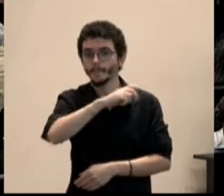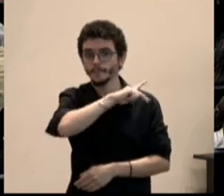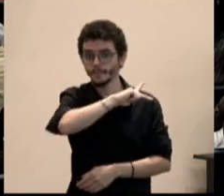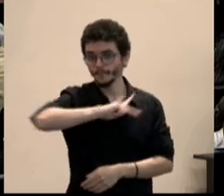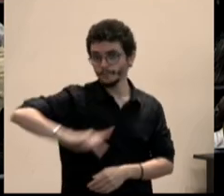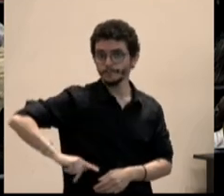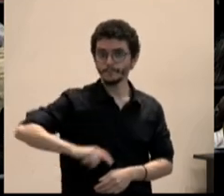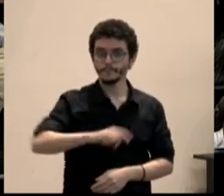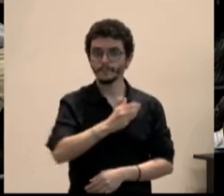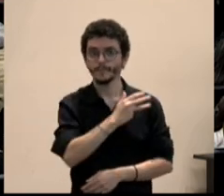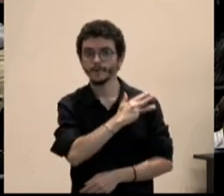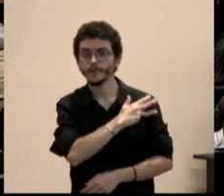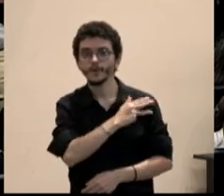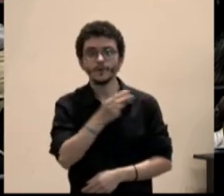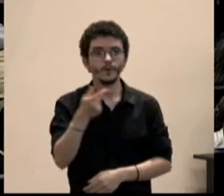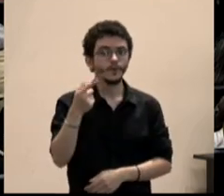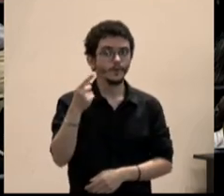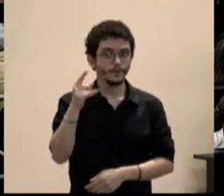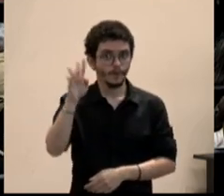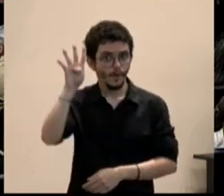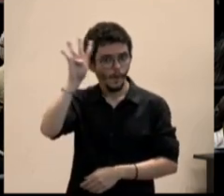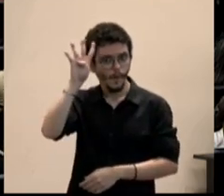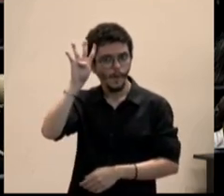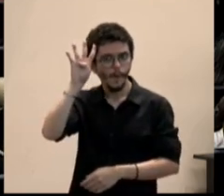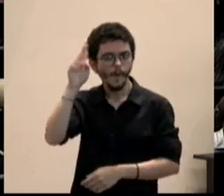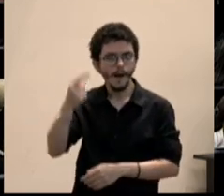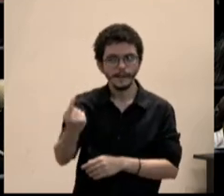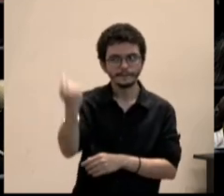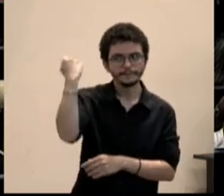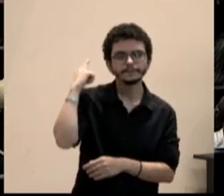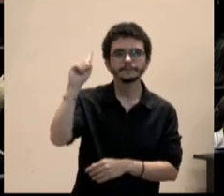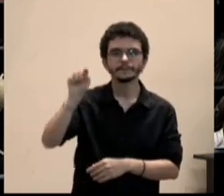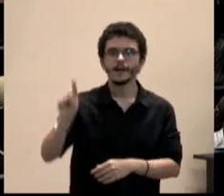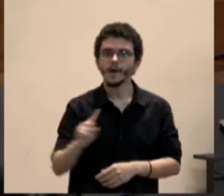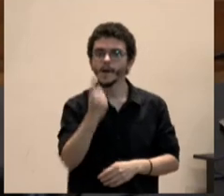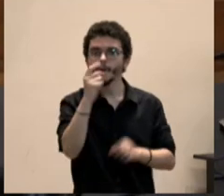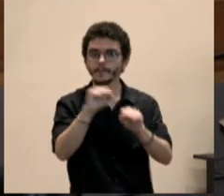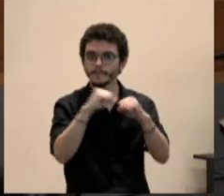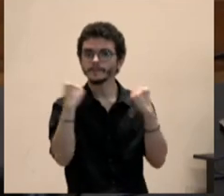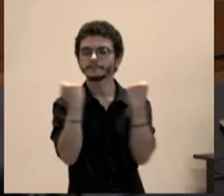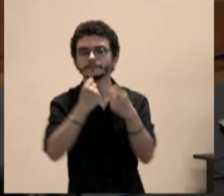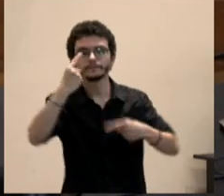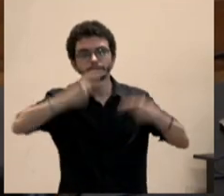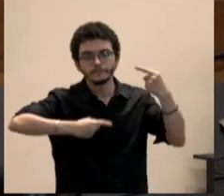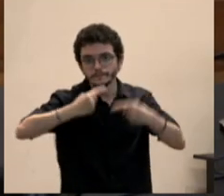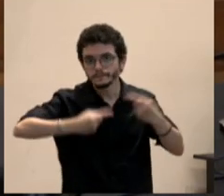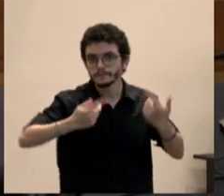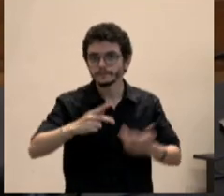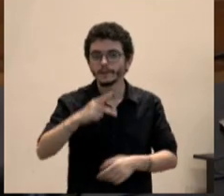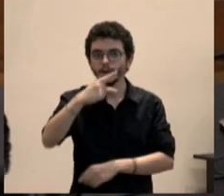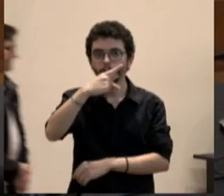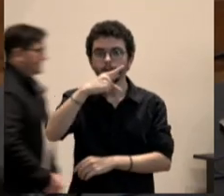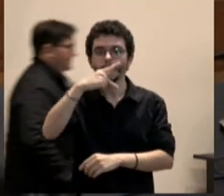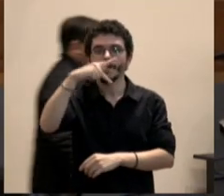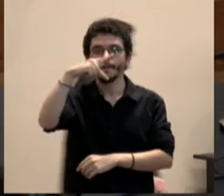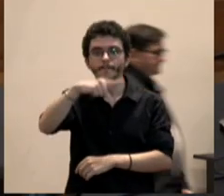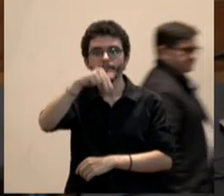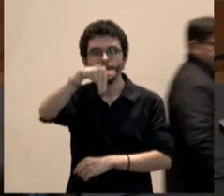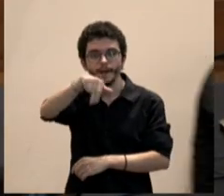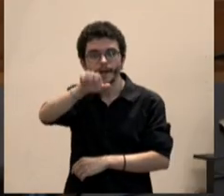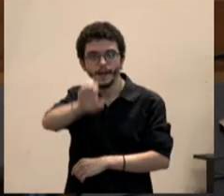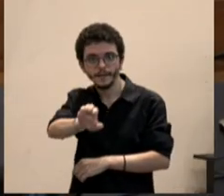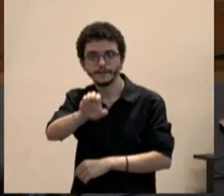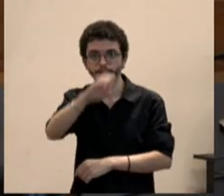na última quarta-feira, é o primeiro seminário que discute o Plano Nacional de Educação